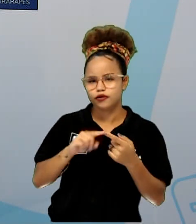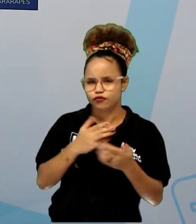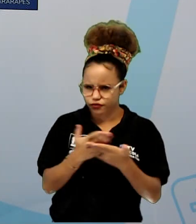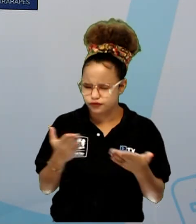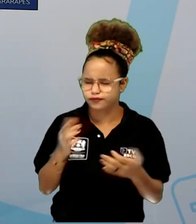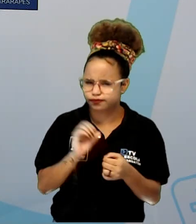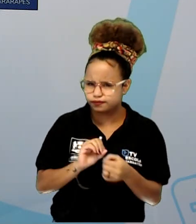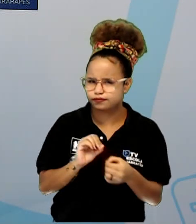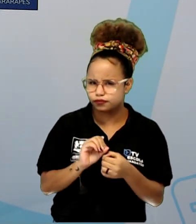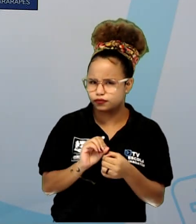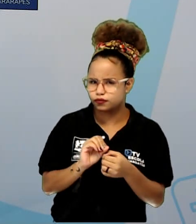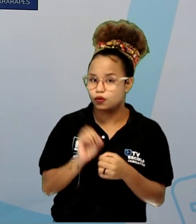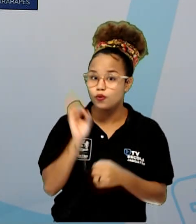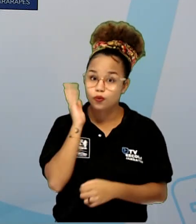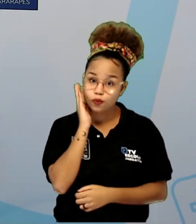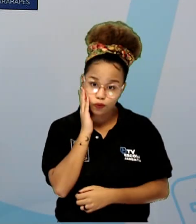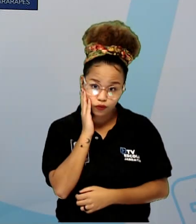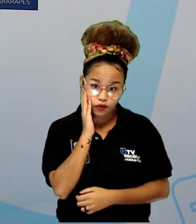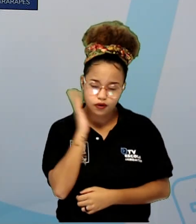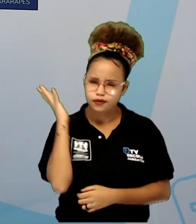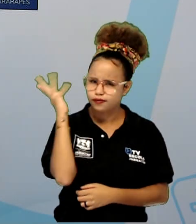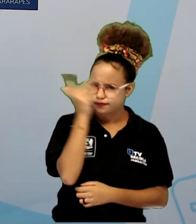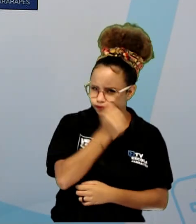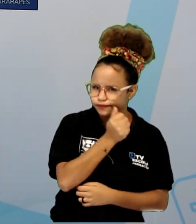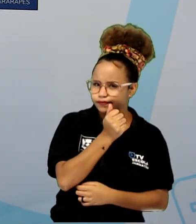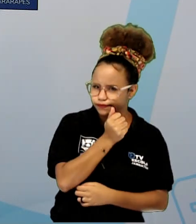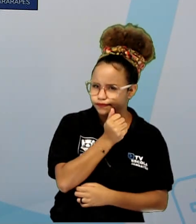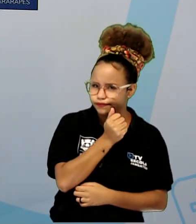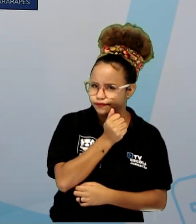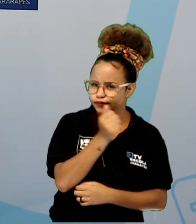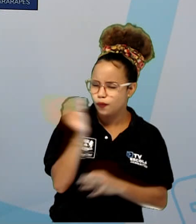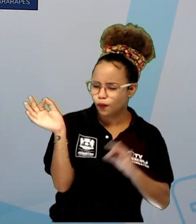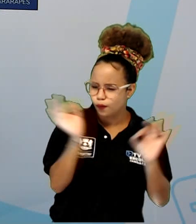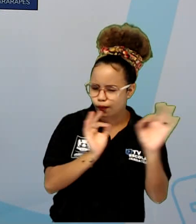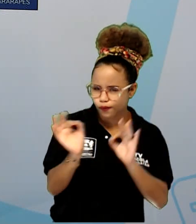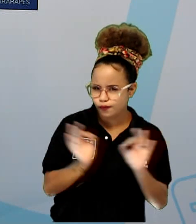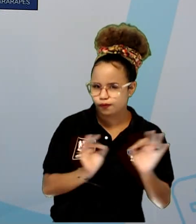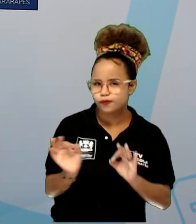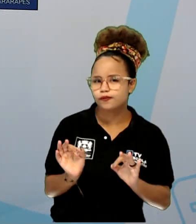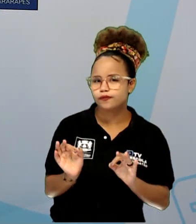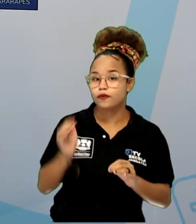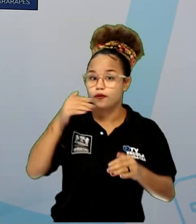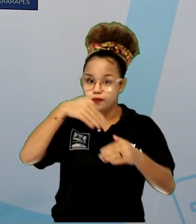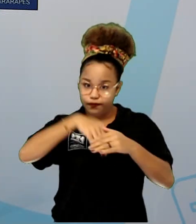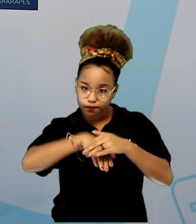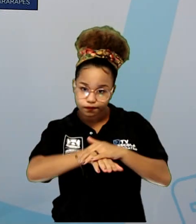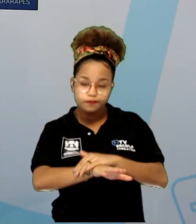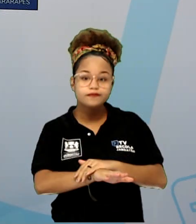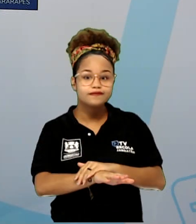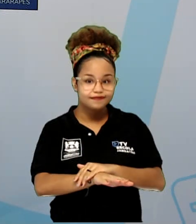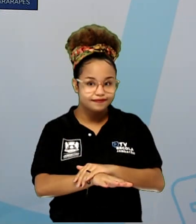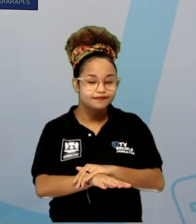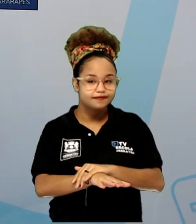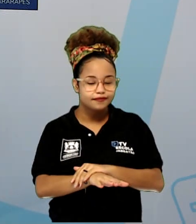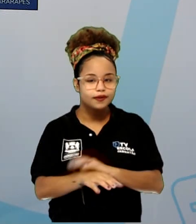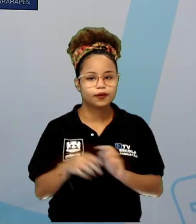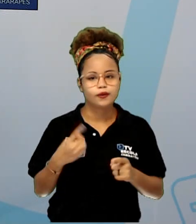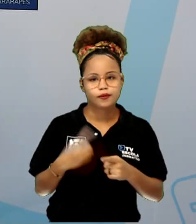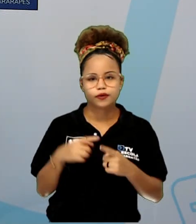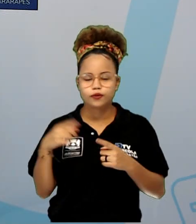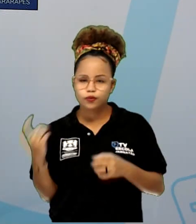Fizeram, coloriram, tá bonito, tá caprichado, guarda, tá certo? Porque quando a